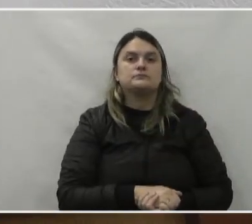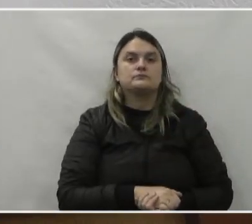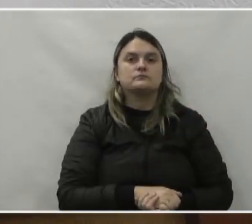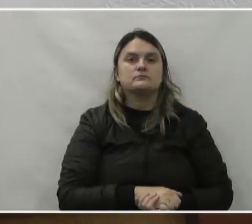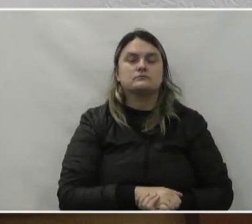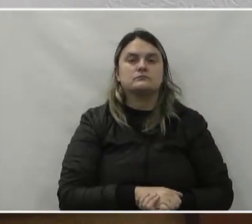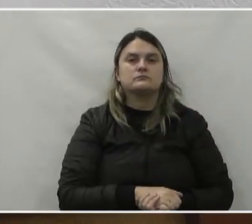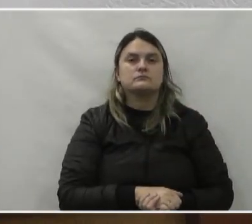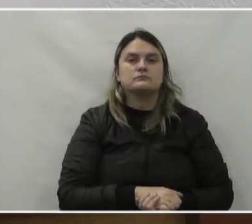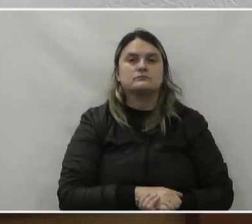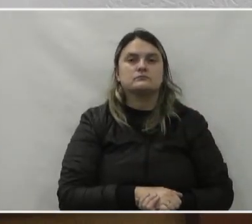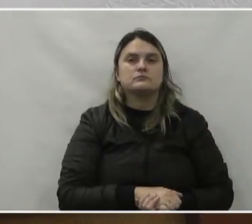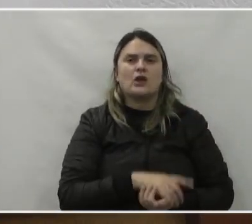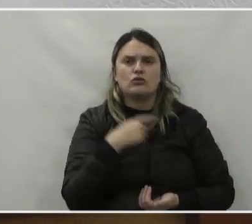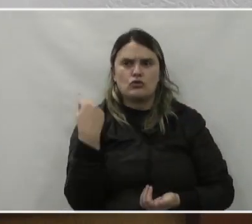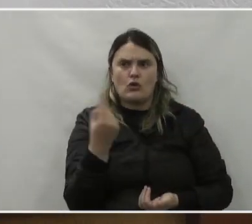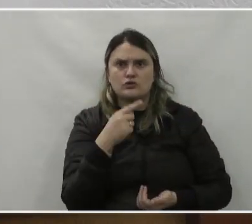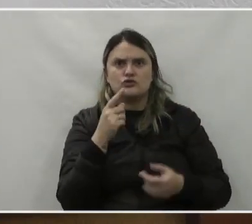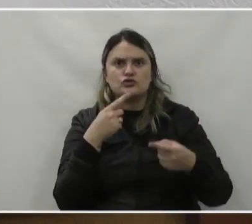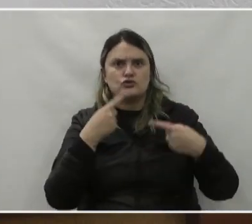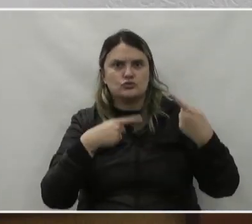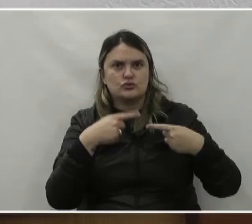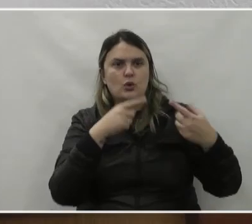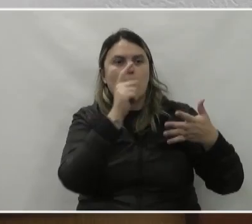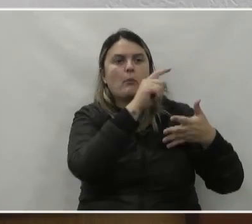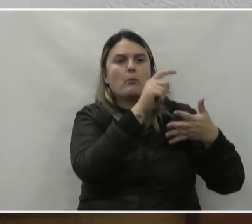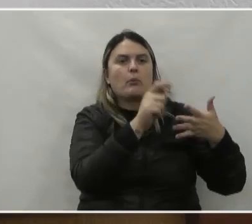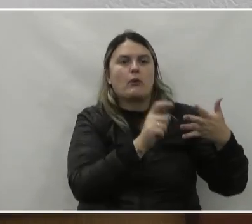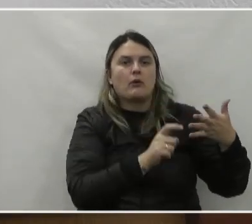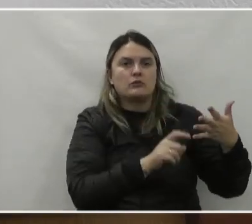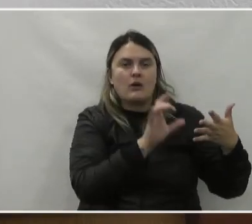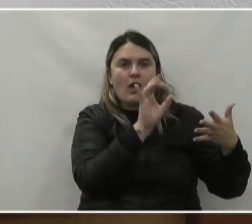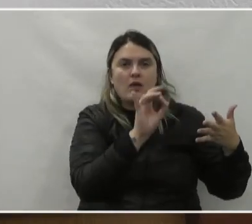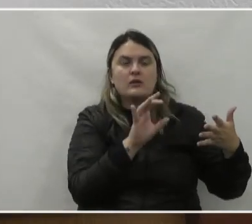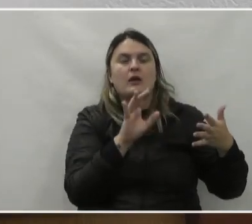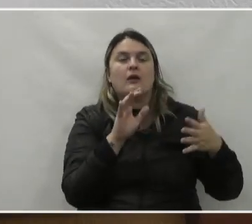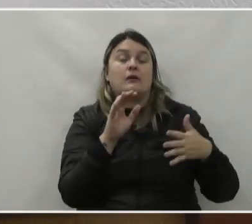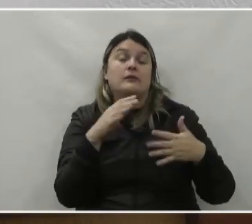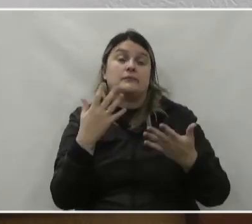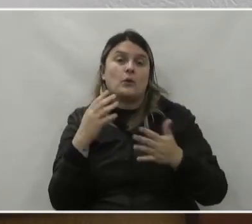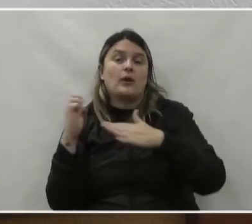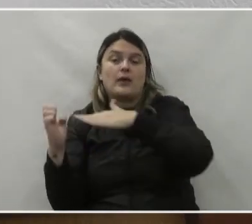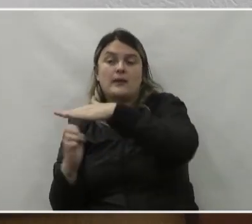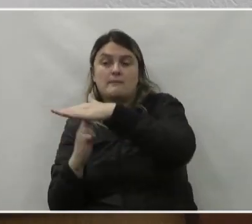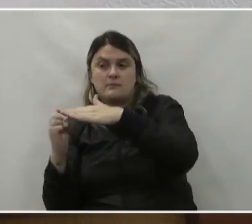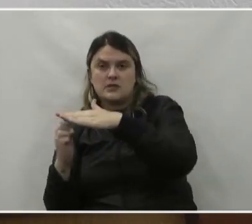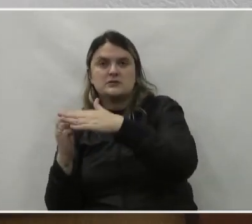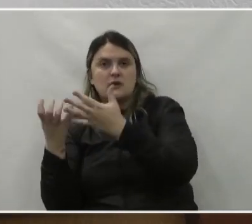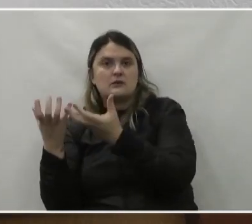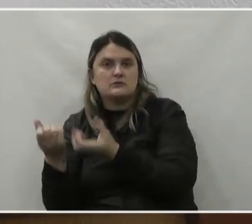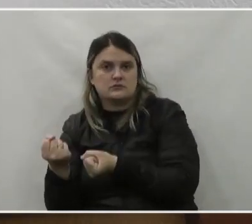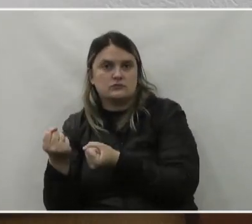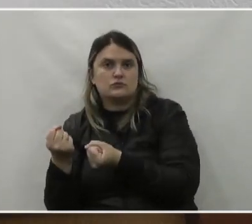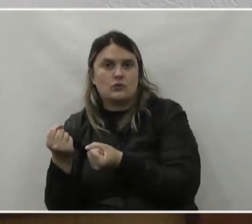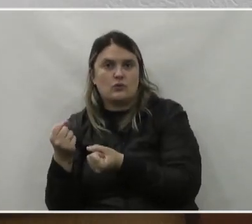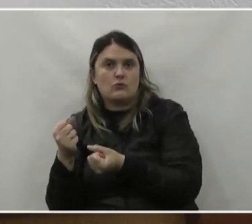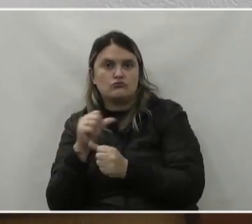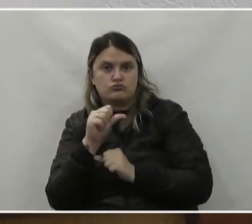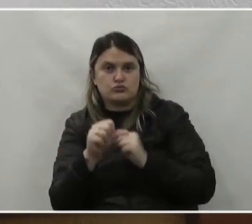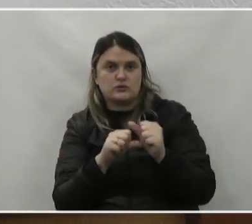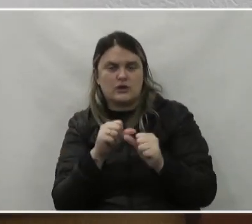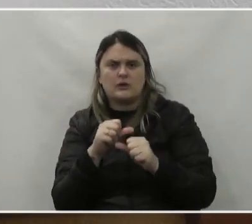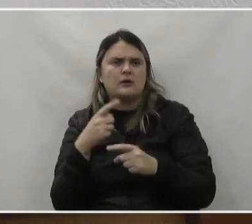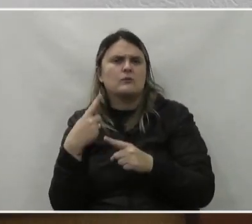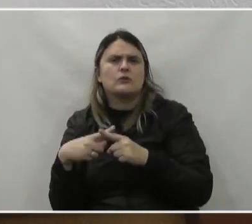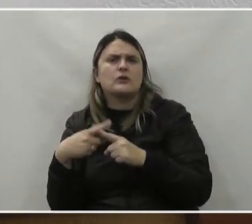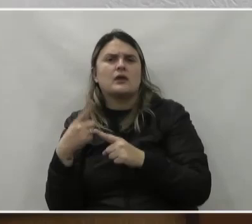Tudo isso pontuamos, né? E a empresa cedeu. Mas por